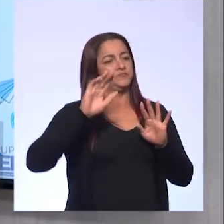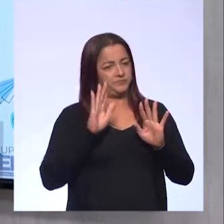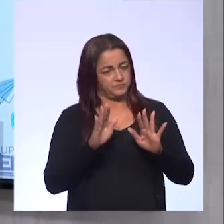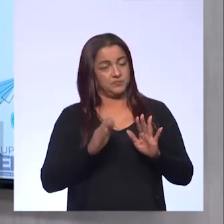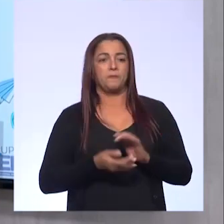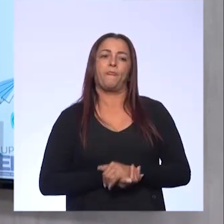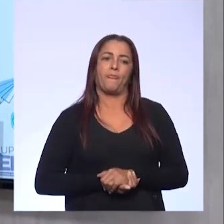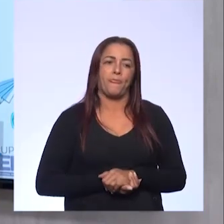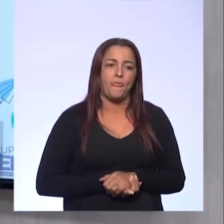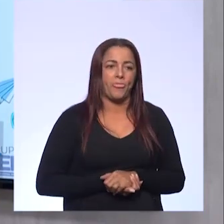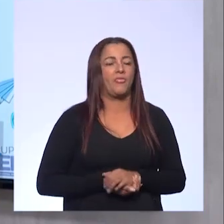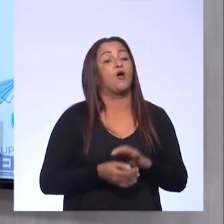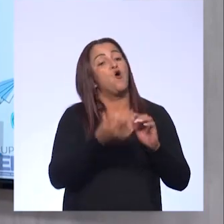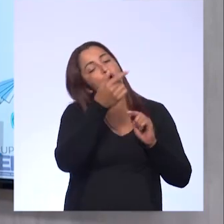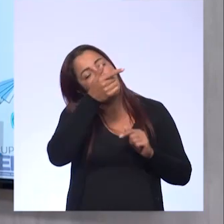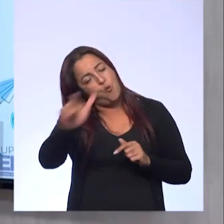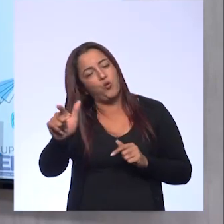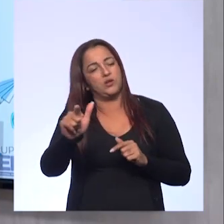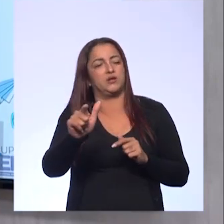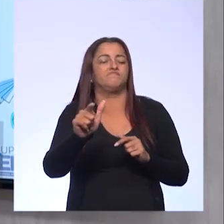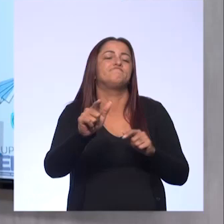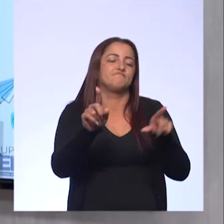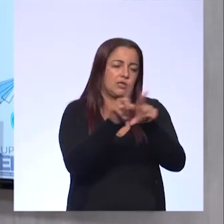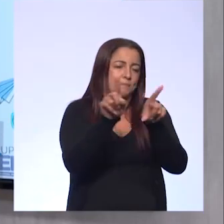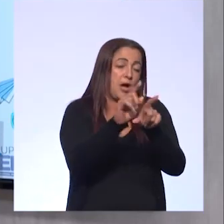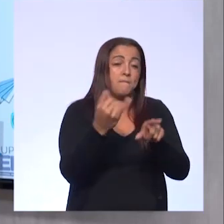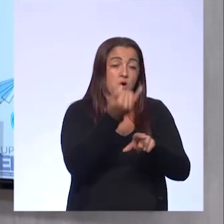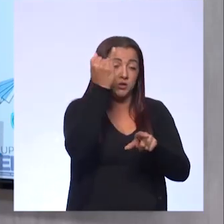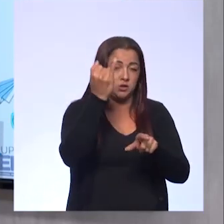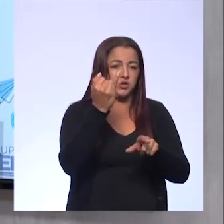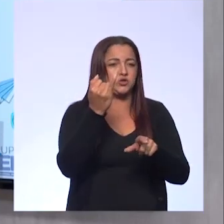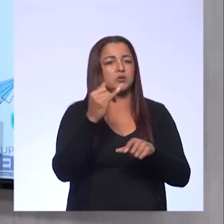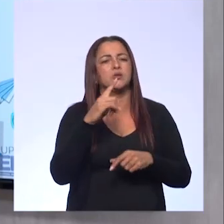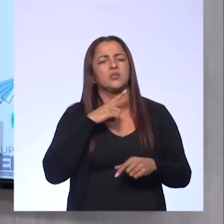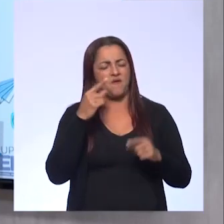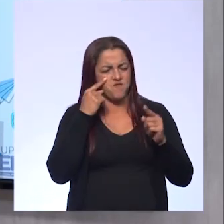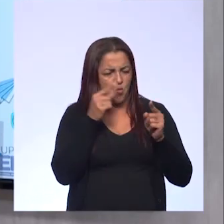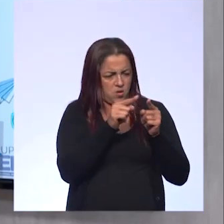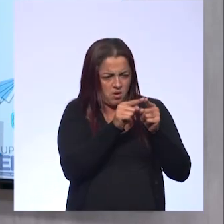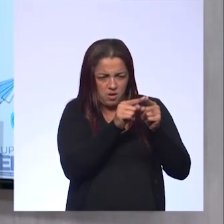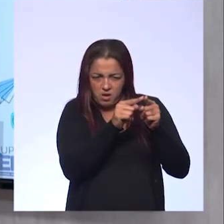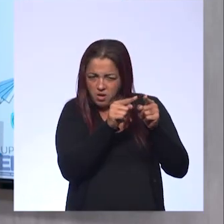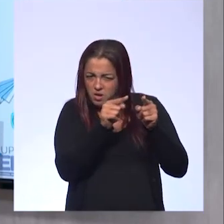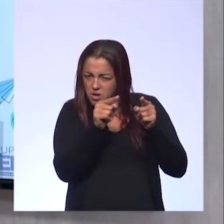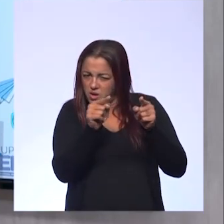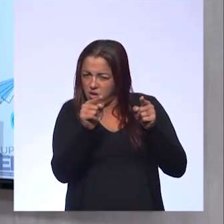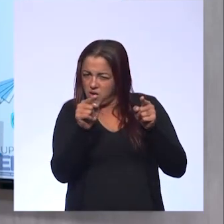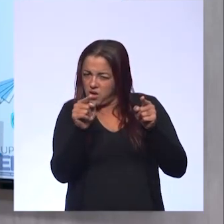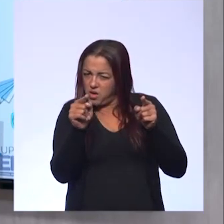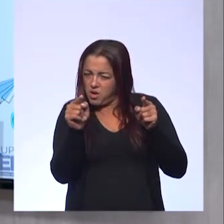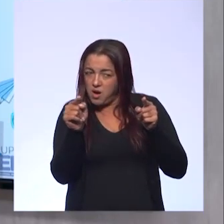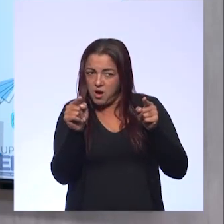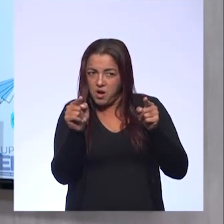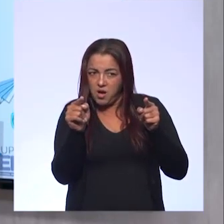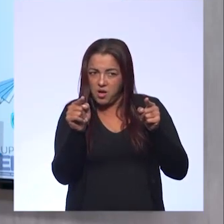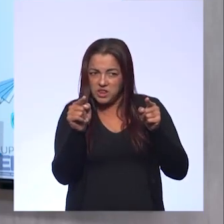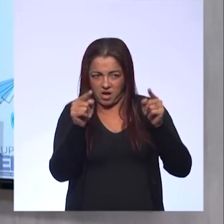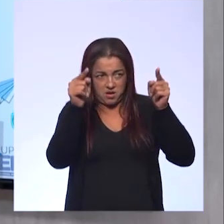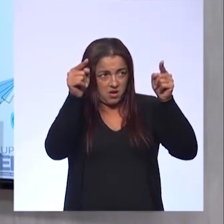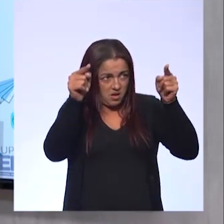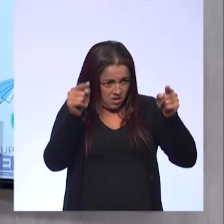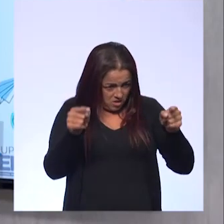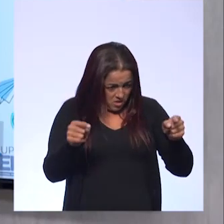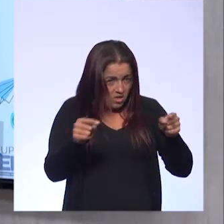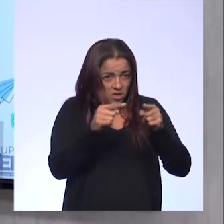beleza galera outra grandeza importante agora a distância horizontal de uma cripta há uma